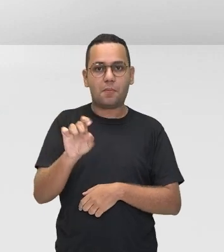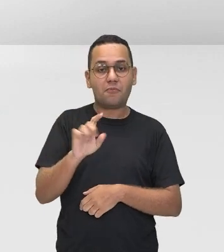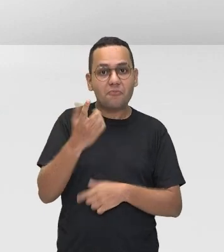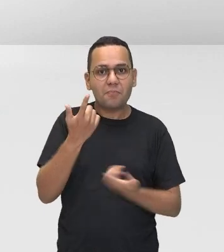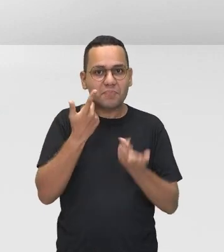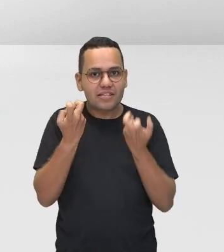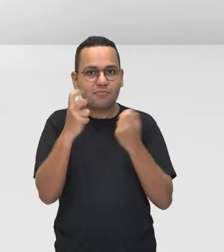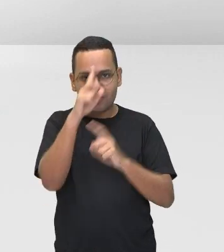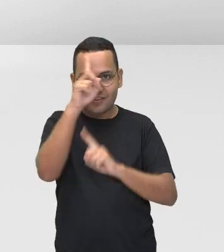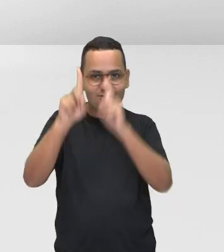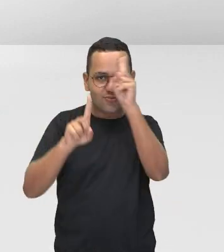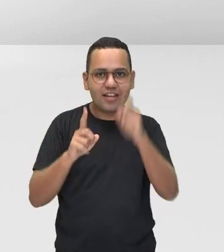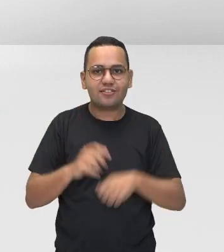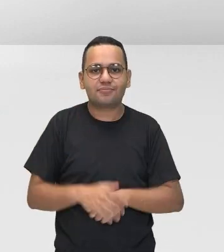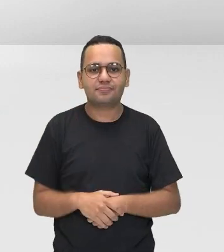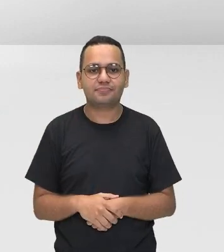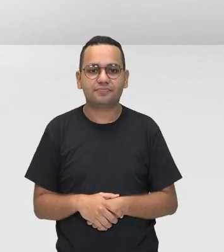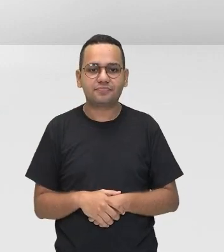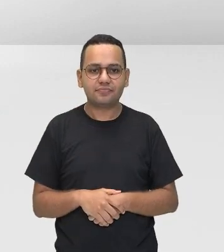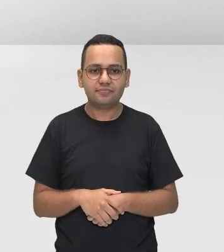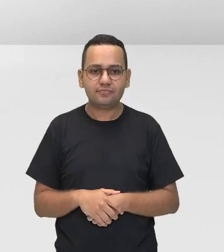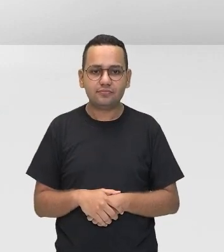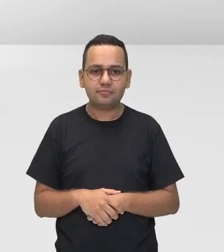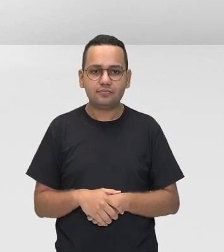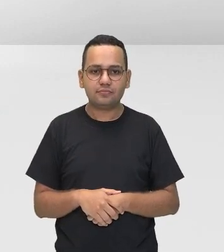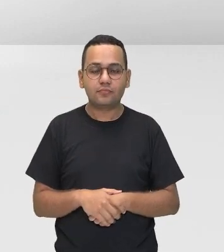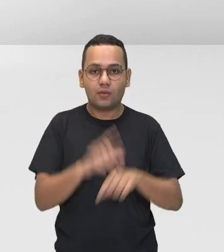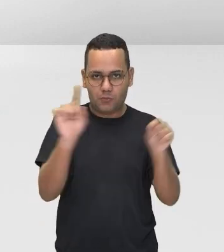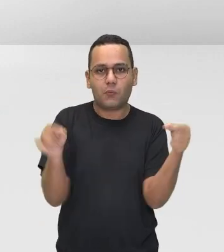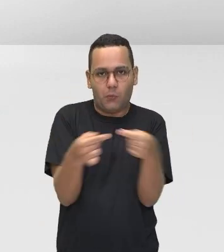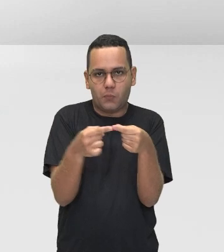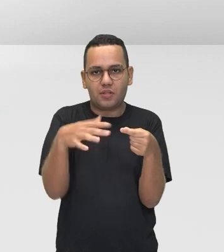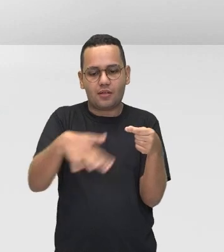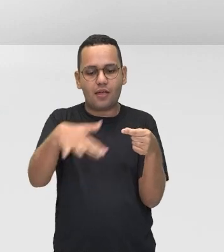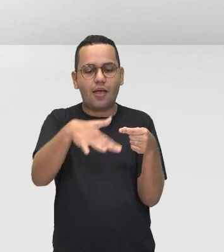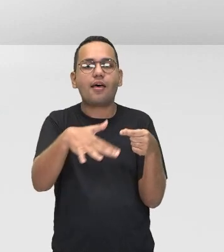Falamos de criatividade, então está relacionado a empreender